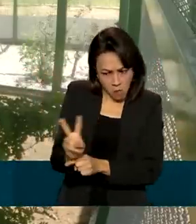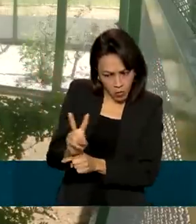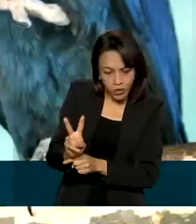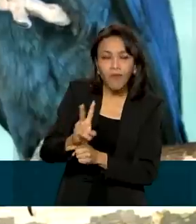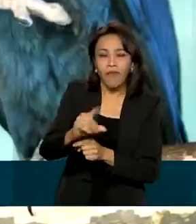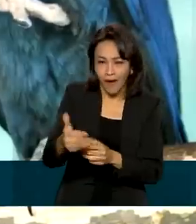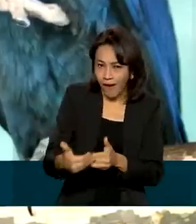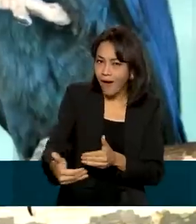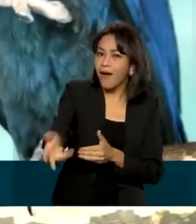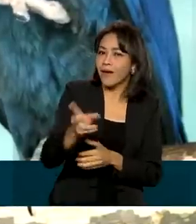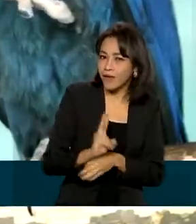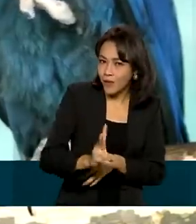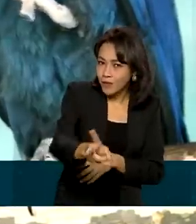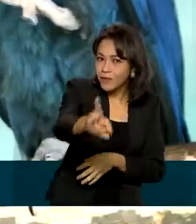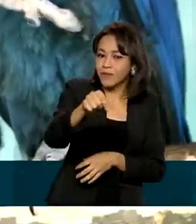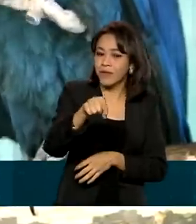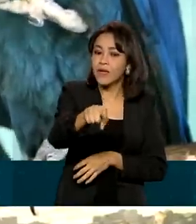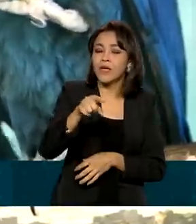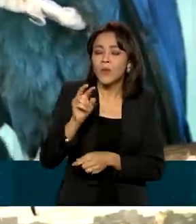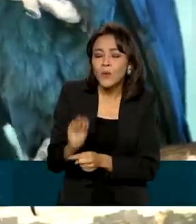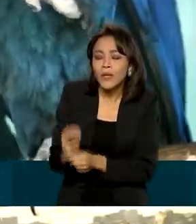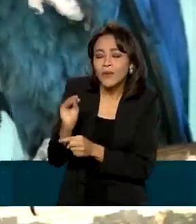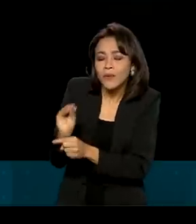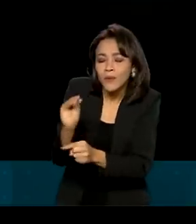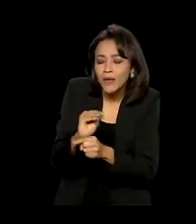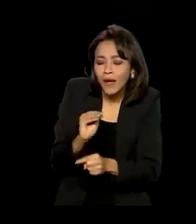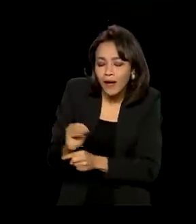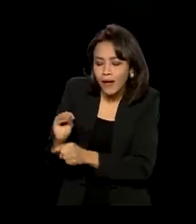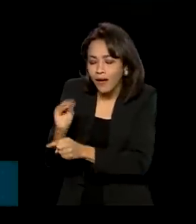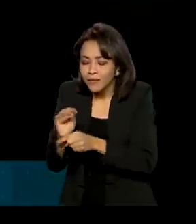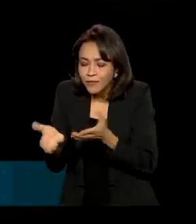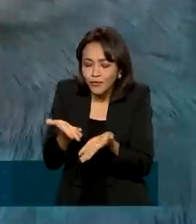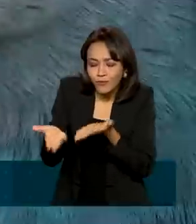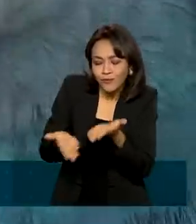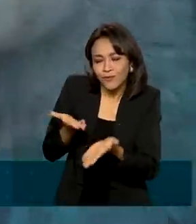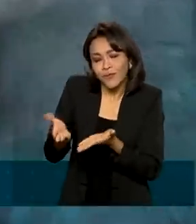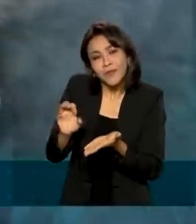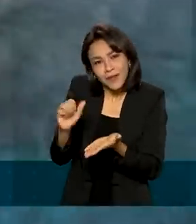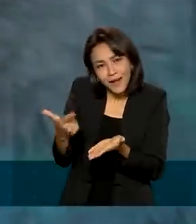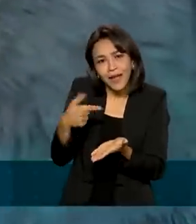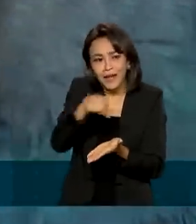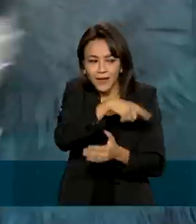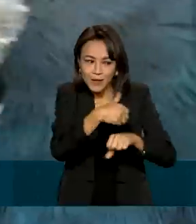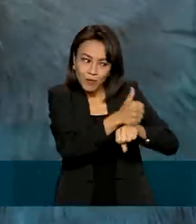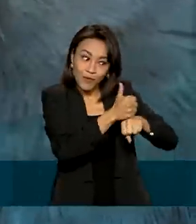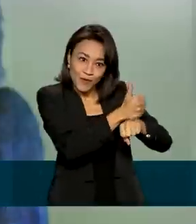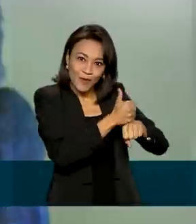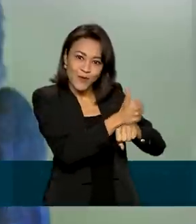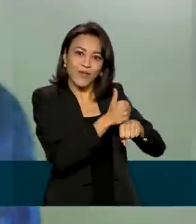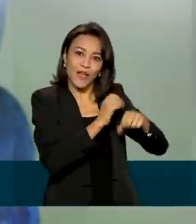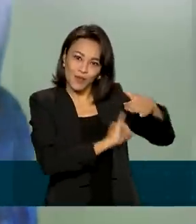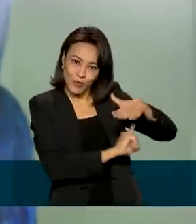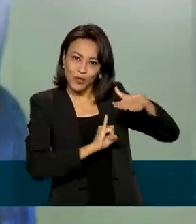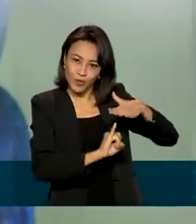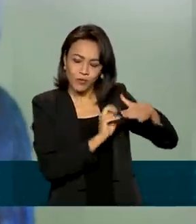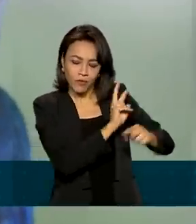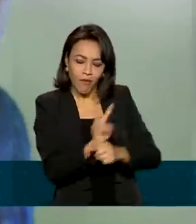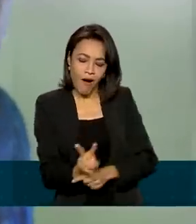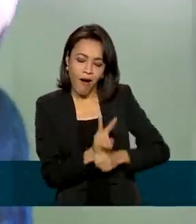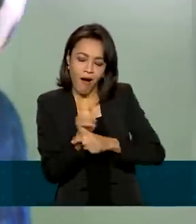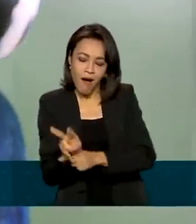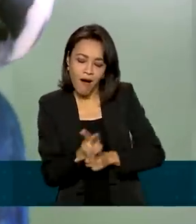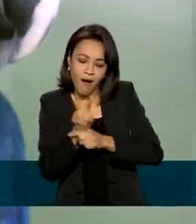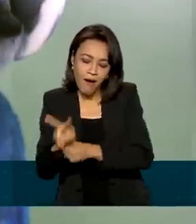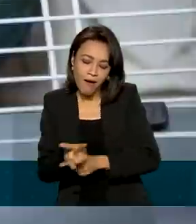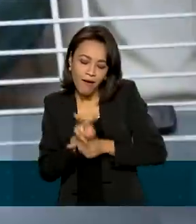também. Depois de tanto cuidado, claro que os técnicos do Instituto Chico Mendes vão continuar de